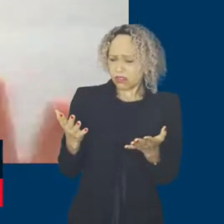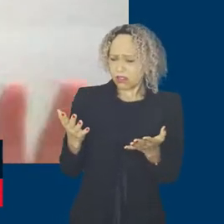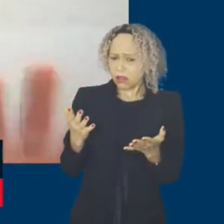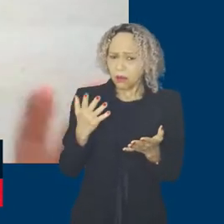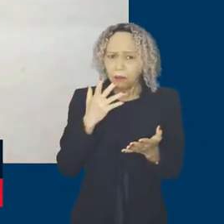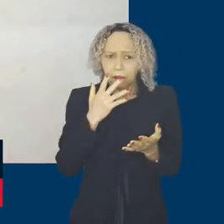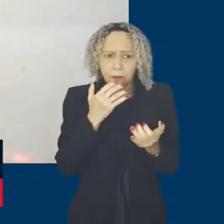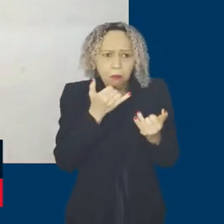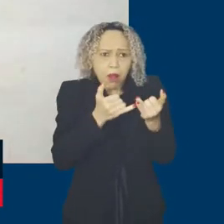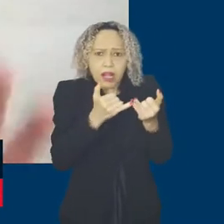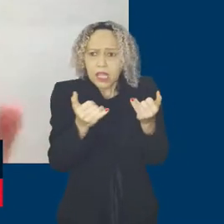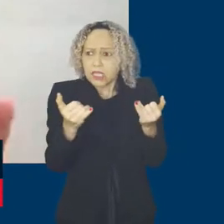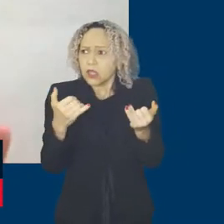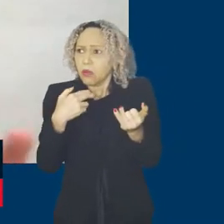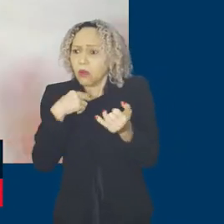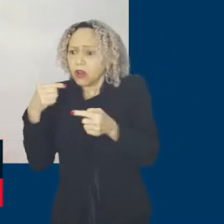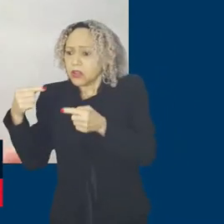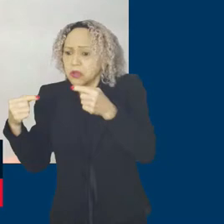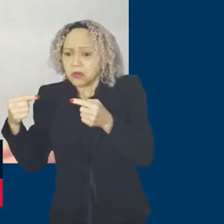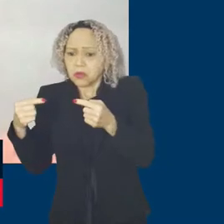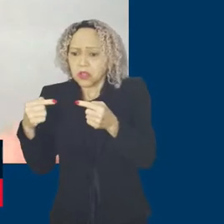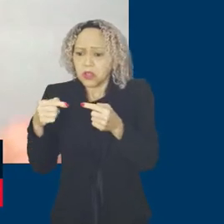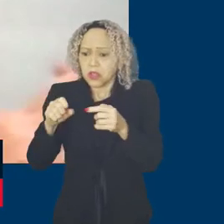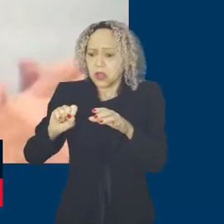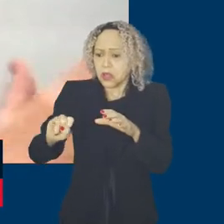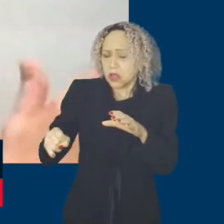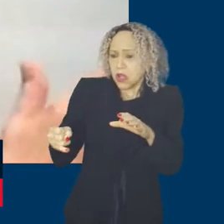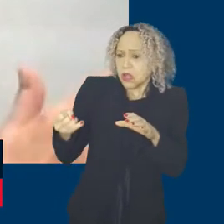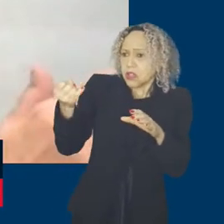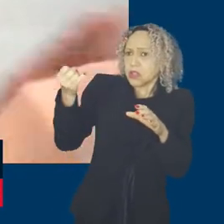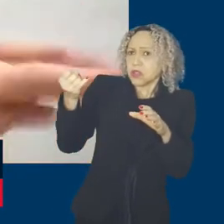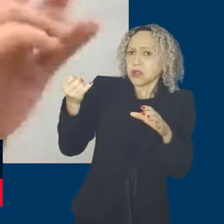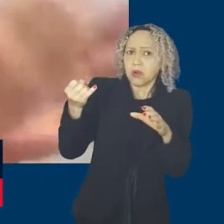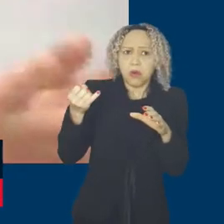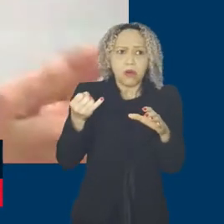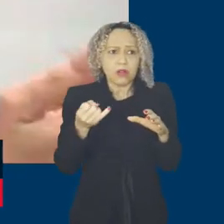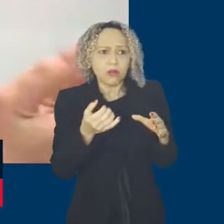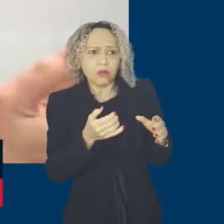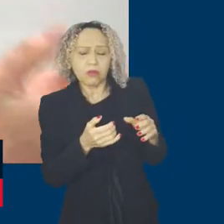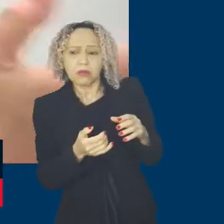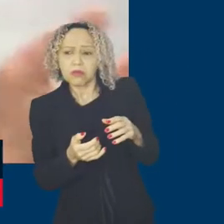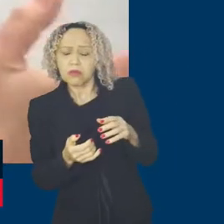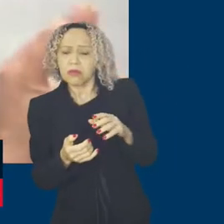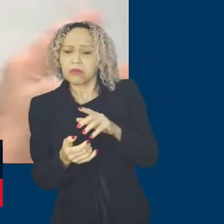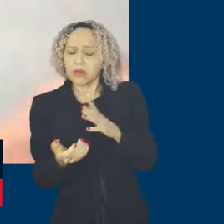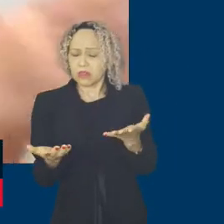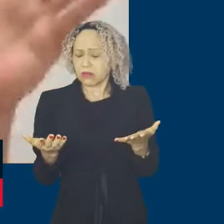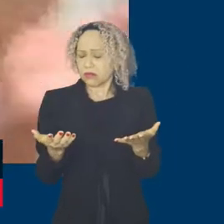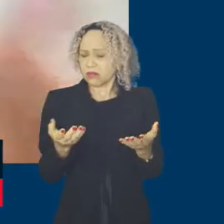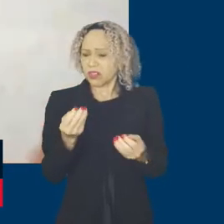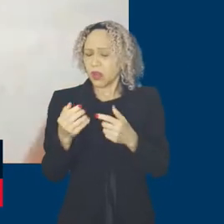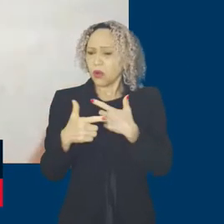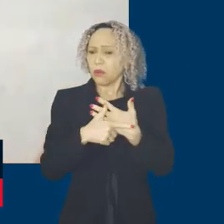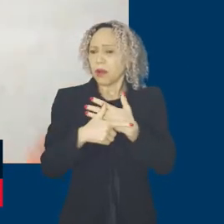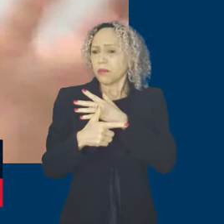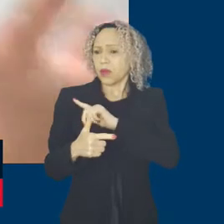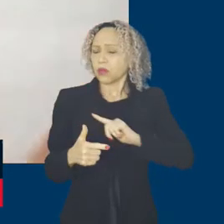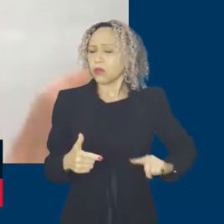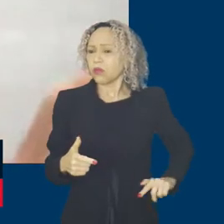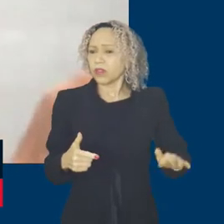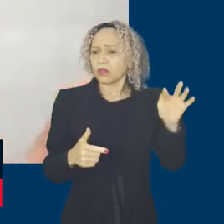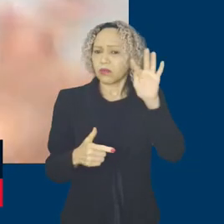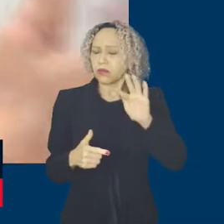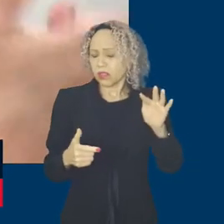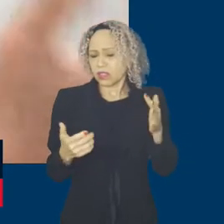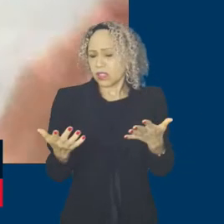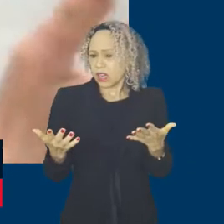não pode discutir o Estado, porque é pecado. E aí fica escondendo esse pecado, então, né? Que se, na verdade, o Estado